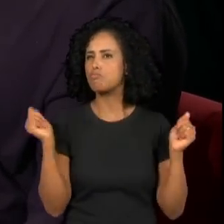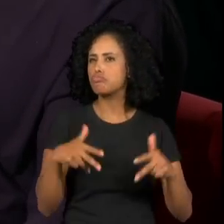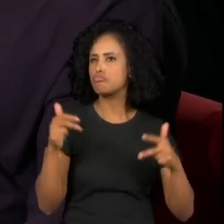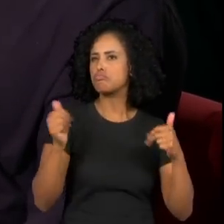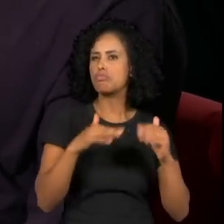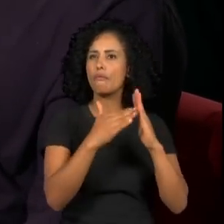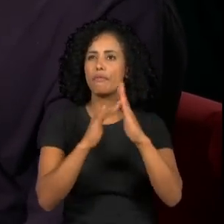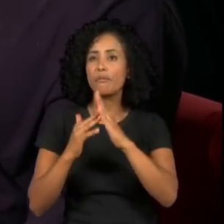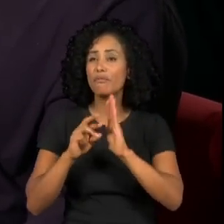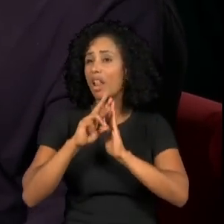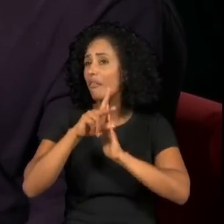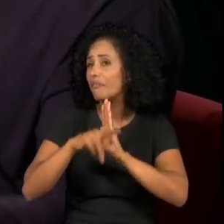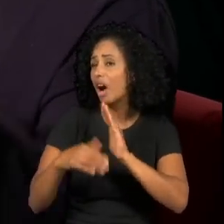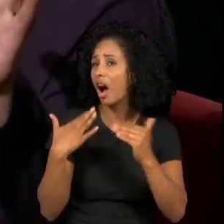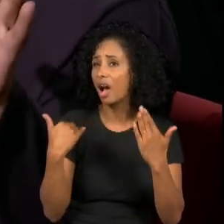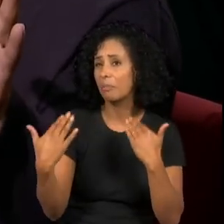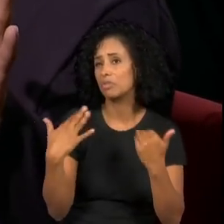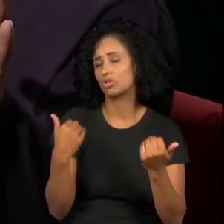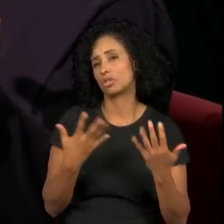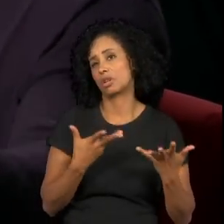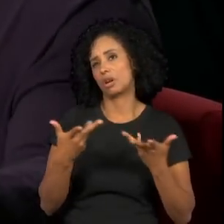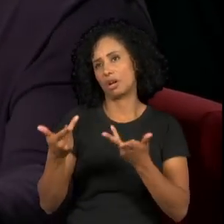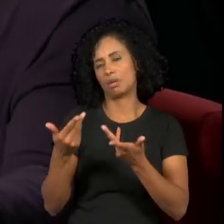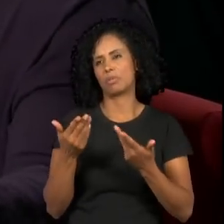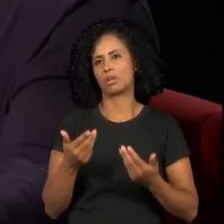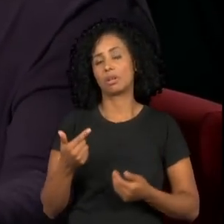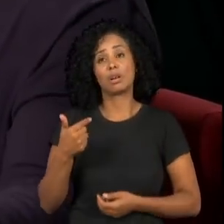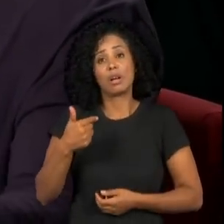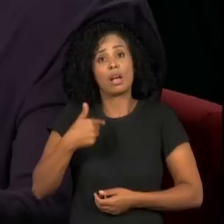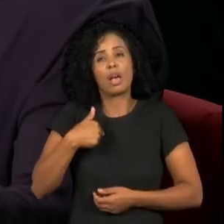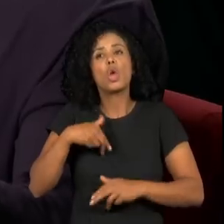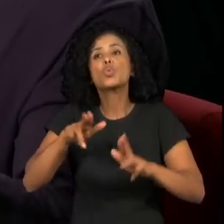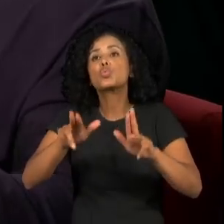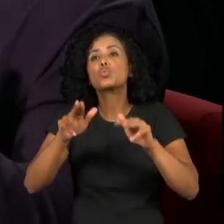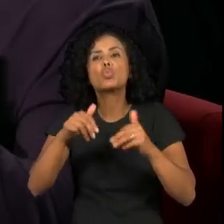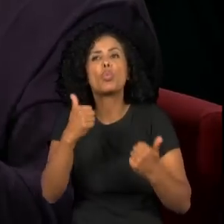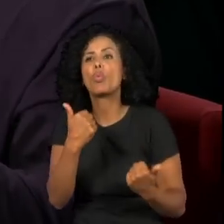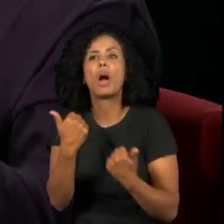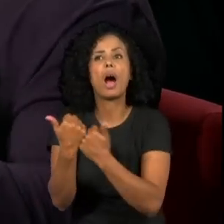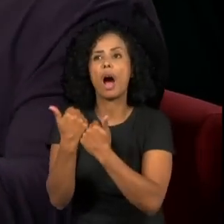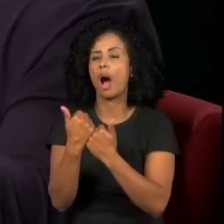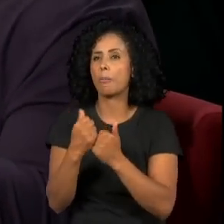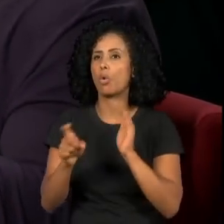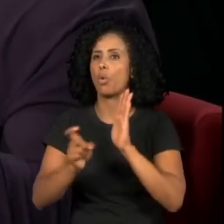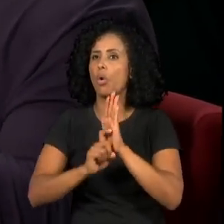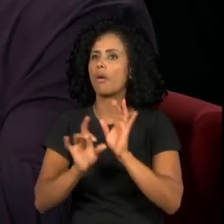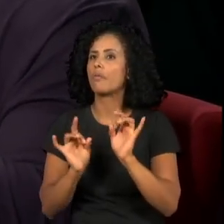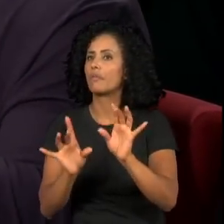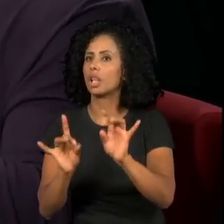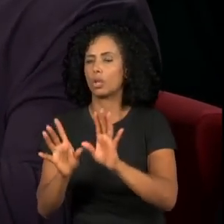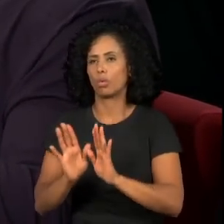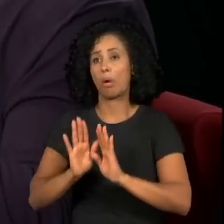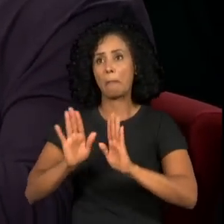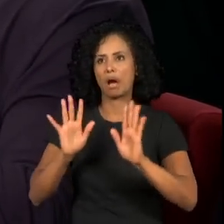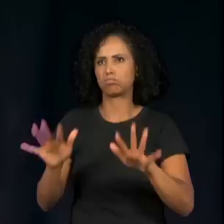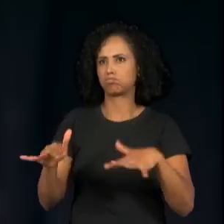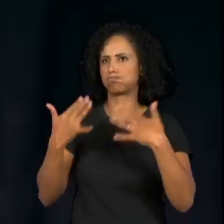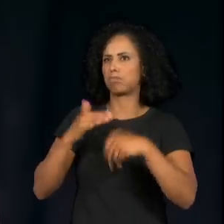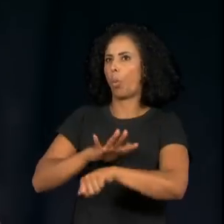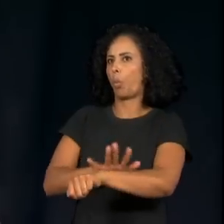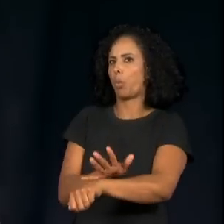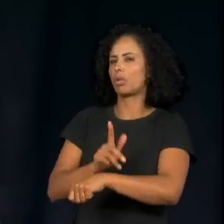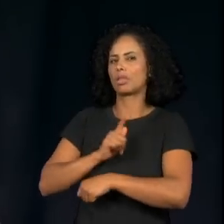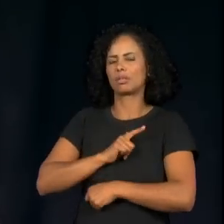Então, eu nunca fui dessa forma. Sim. Mas o olhar preconceituoso sempre me colocou nesse lugar. De quem